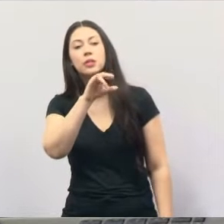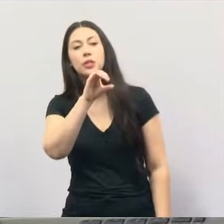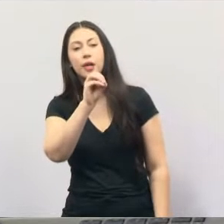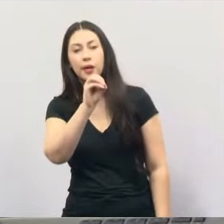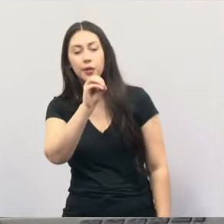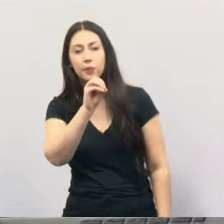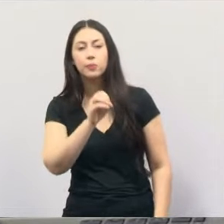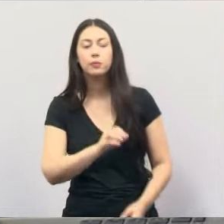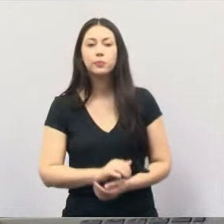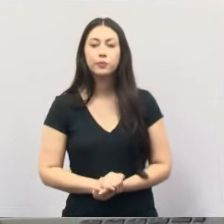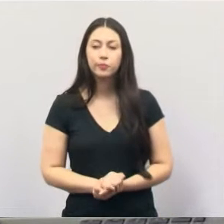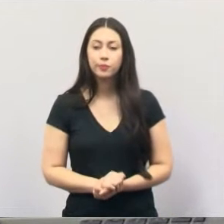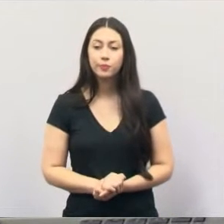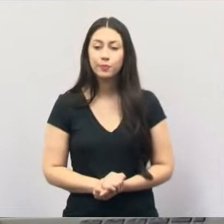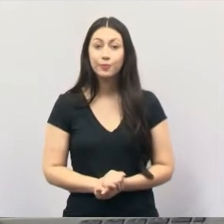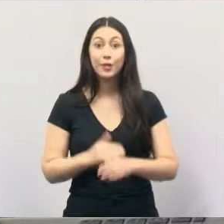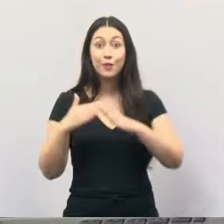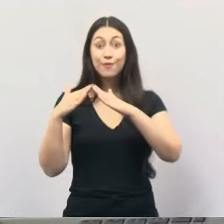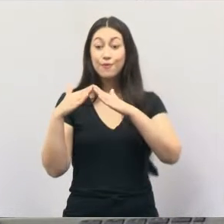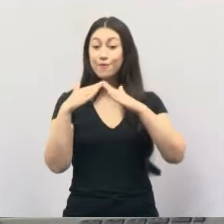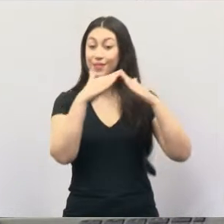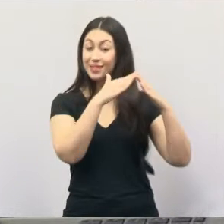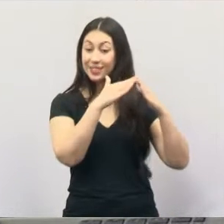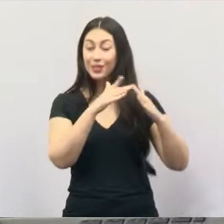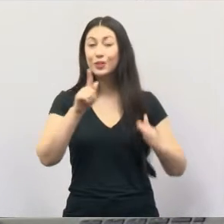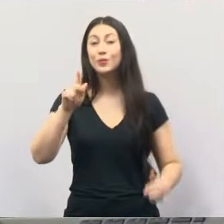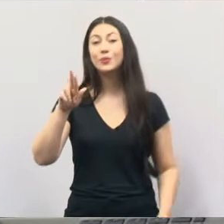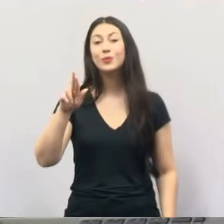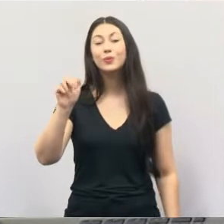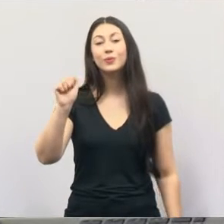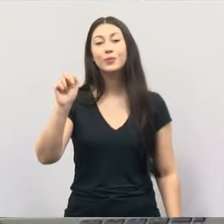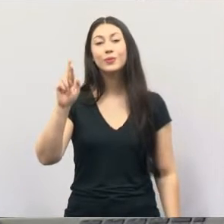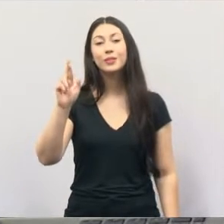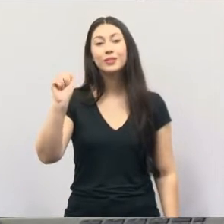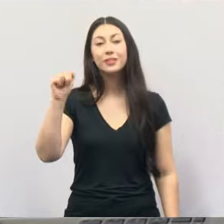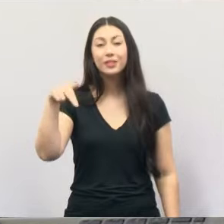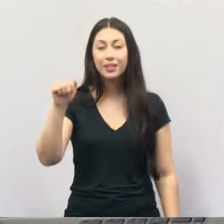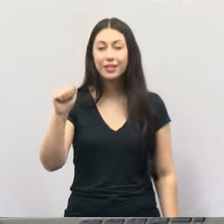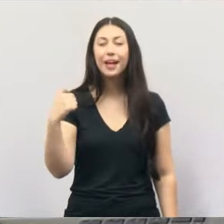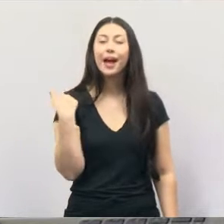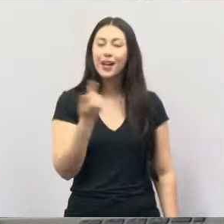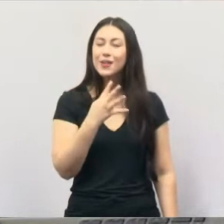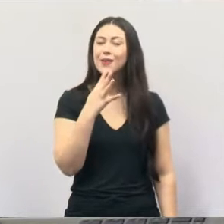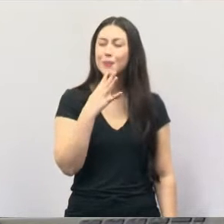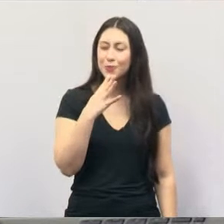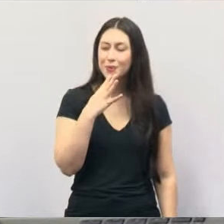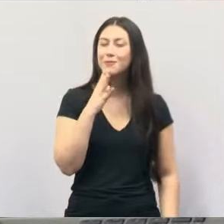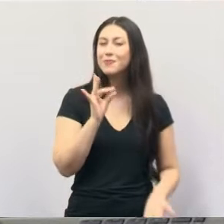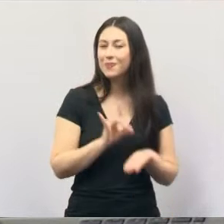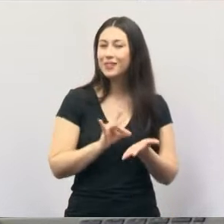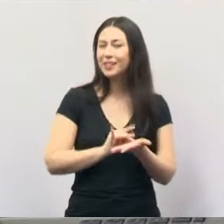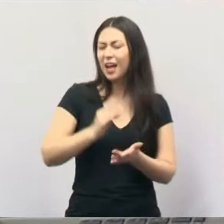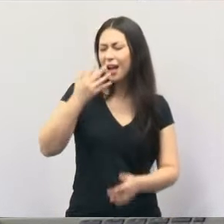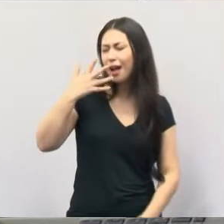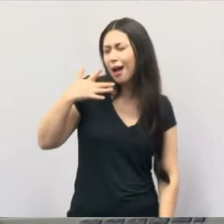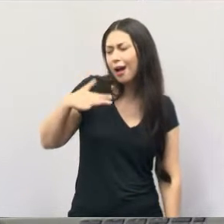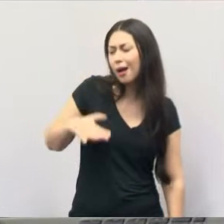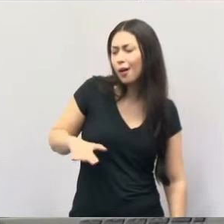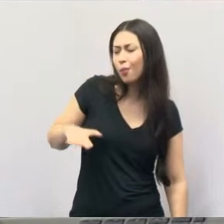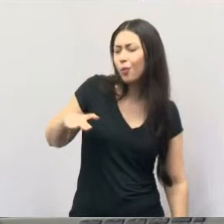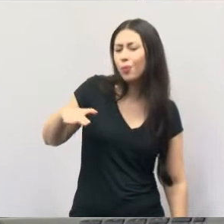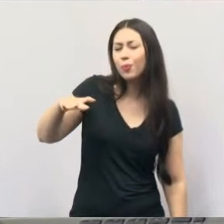Dário Bueno, era vizinho do Guaraná, e a gente conheceu muito bem ele. Desde